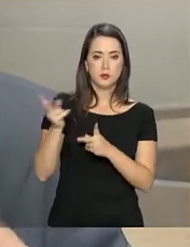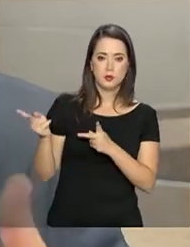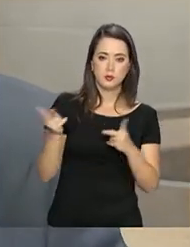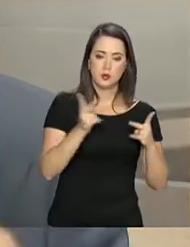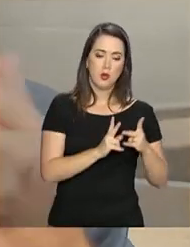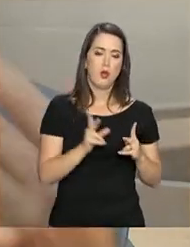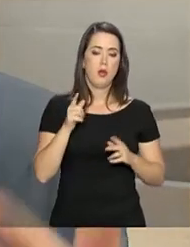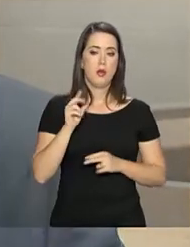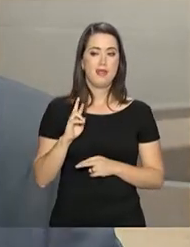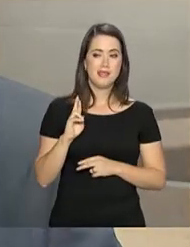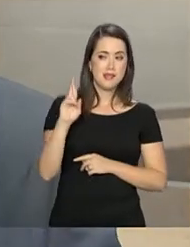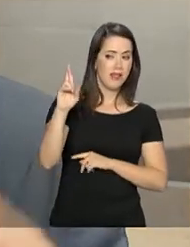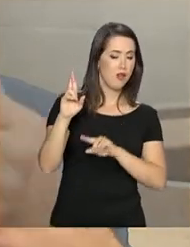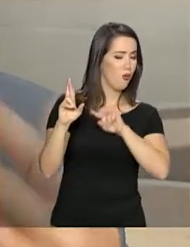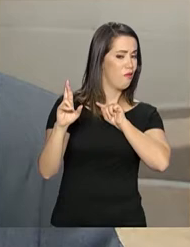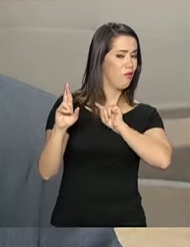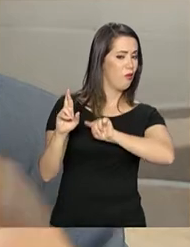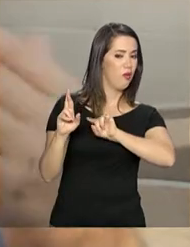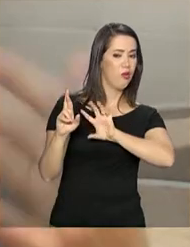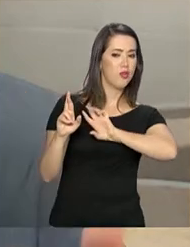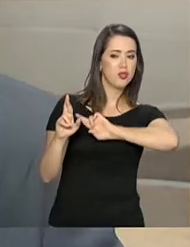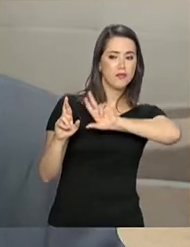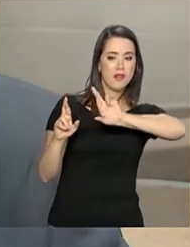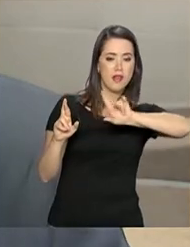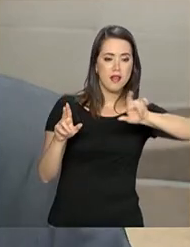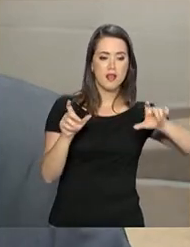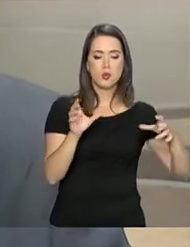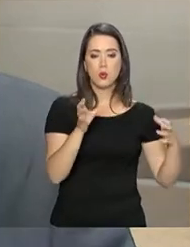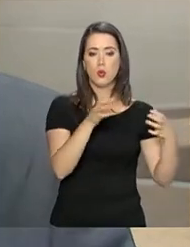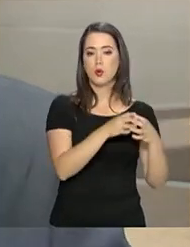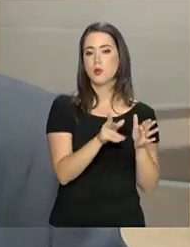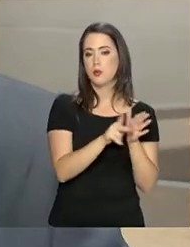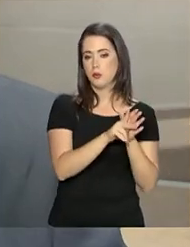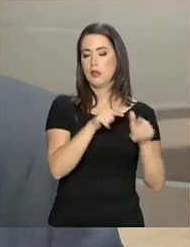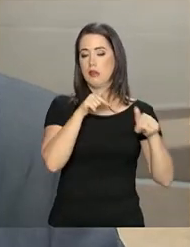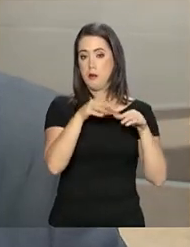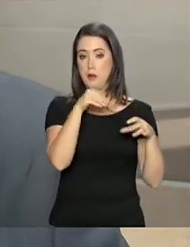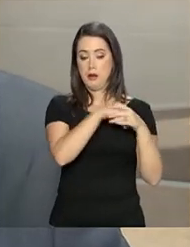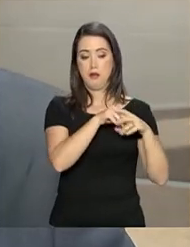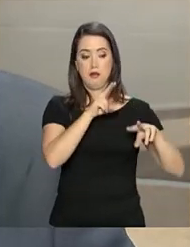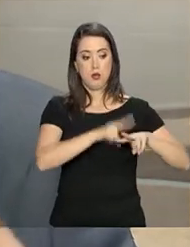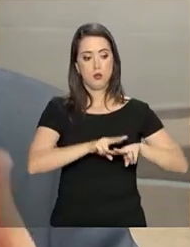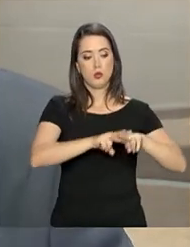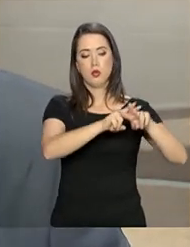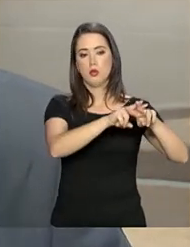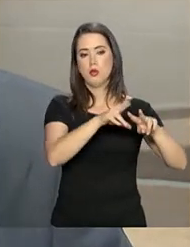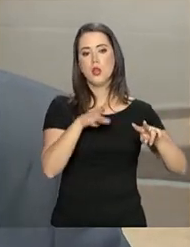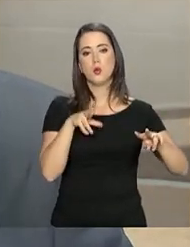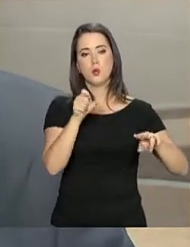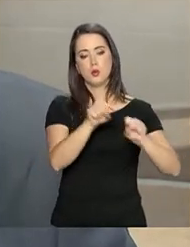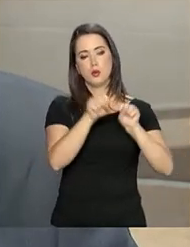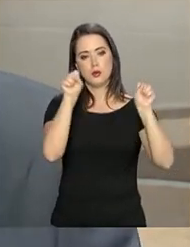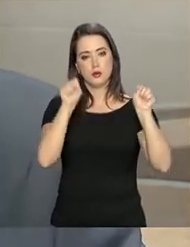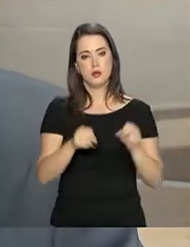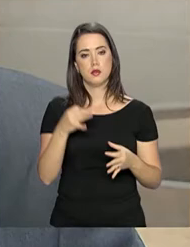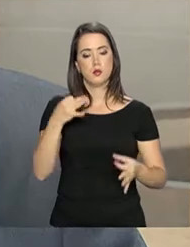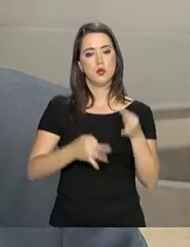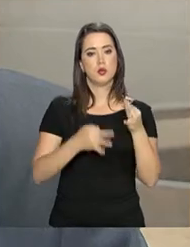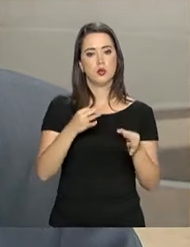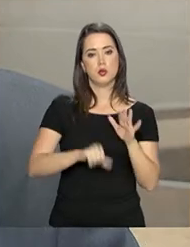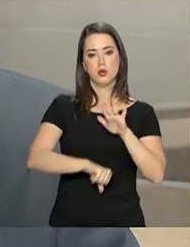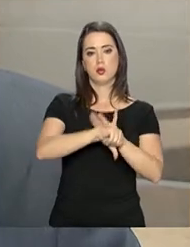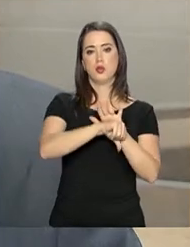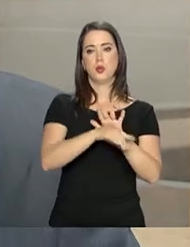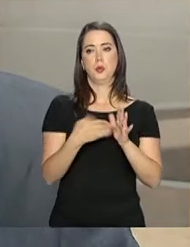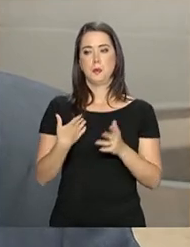autoridades gestores de alternativas penais monitoração e todos os participantes do sistema de justiça criminal